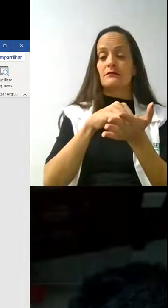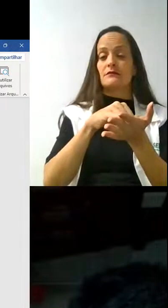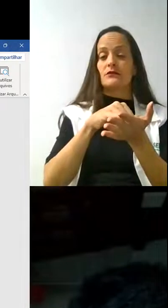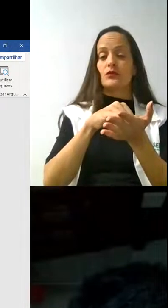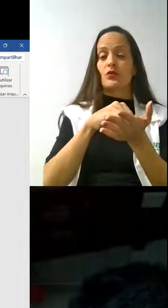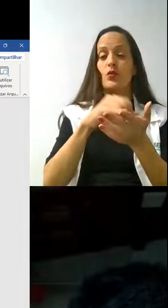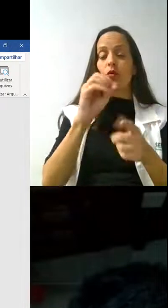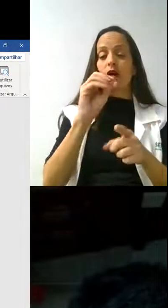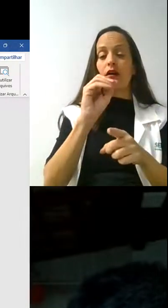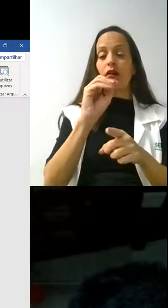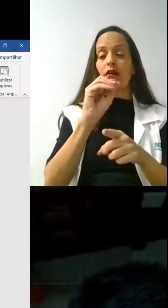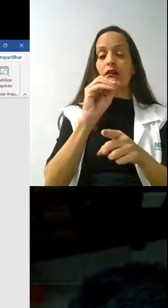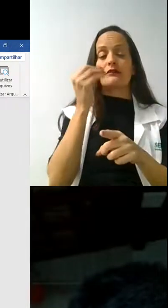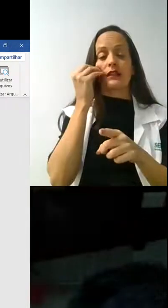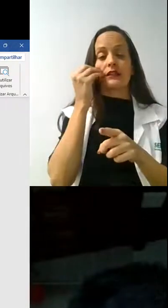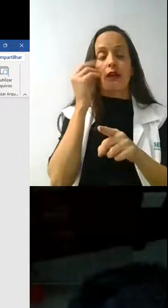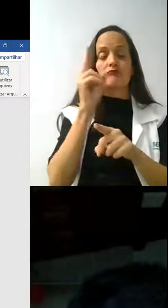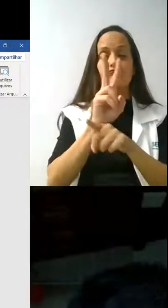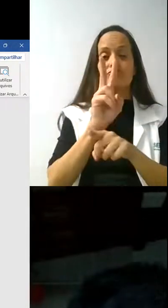entre parênteses, ó. É o